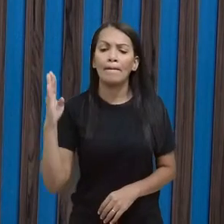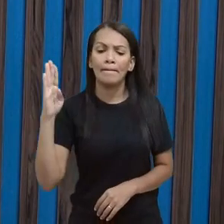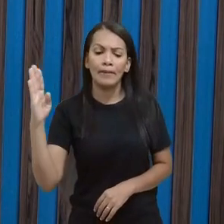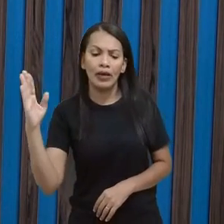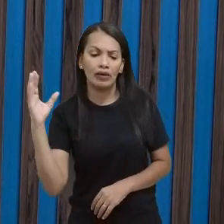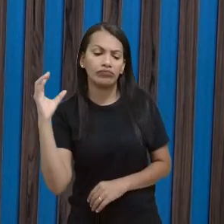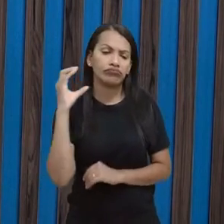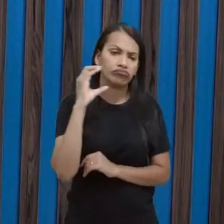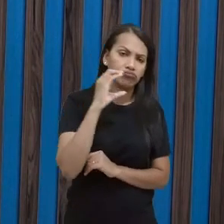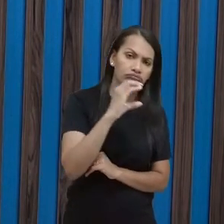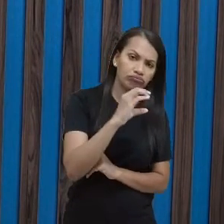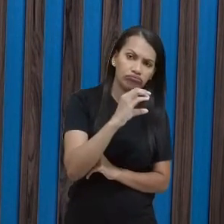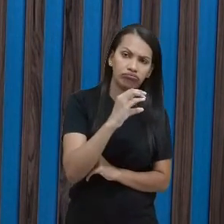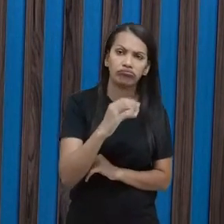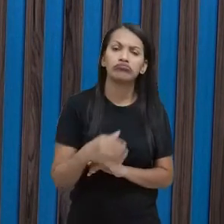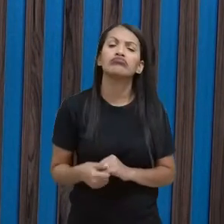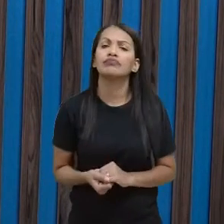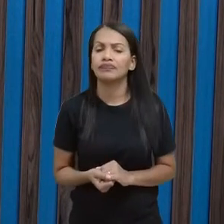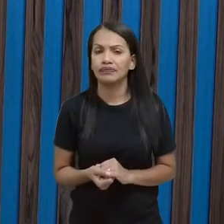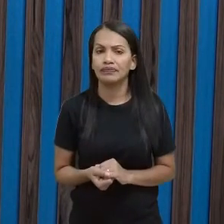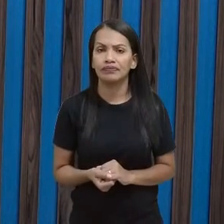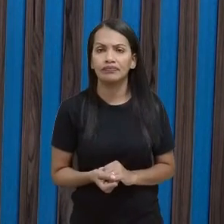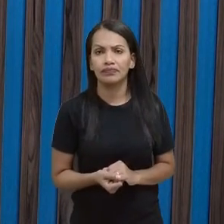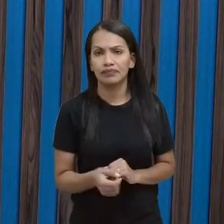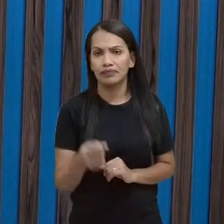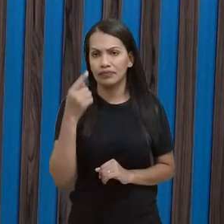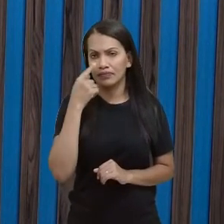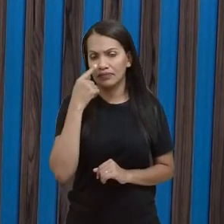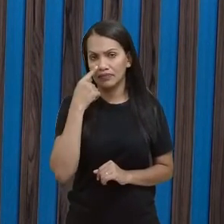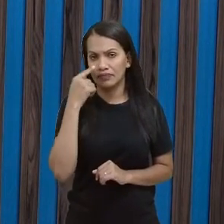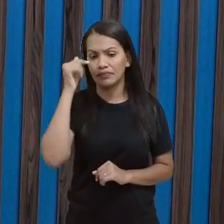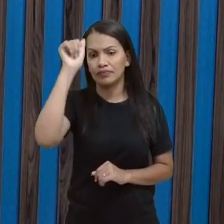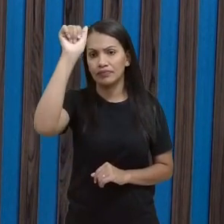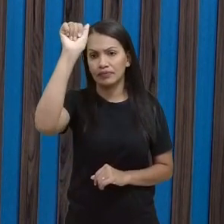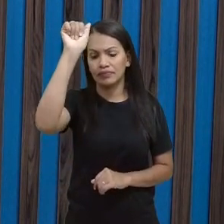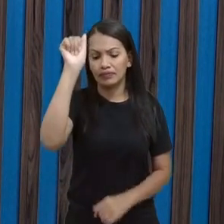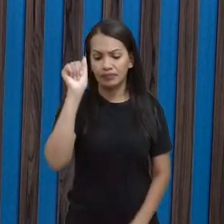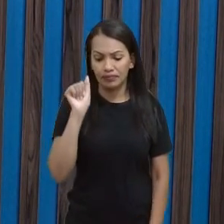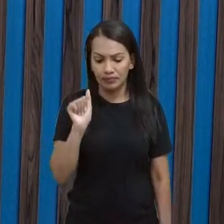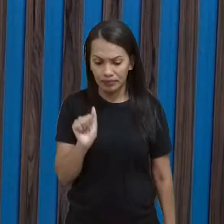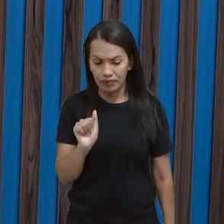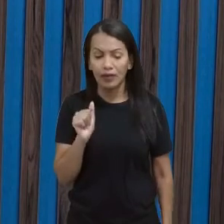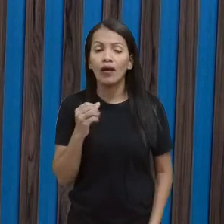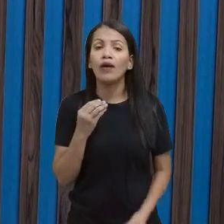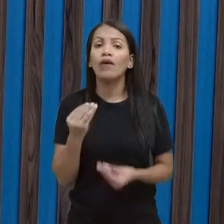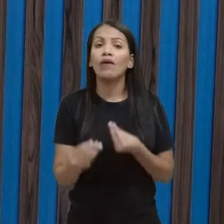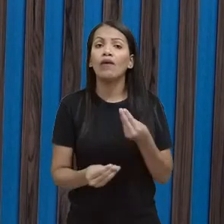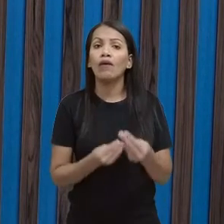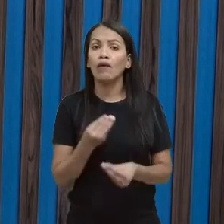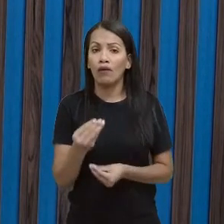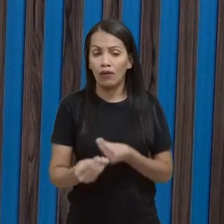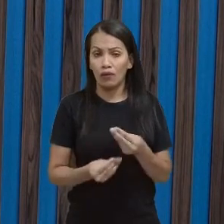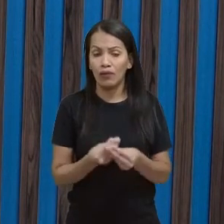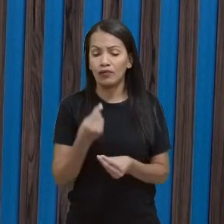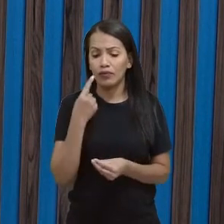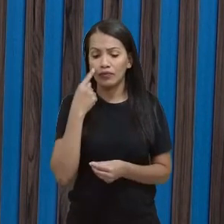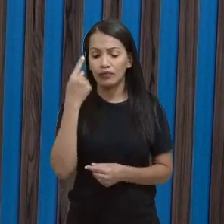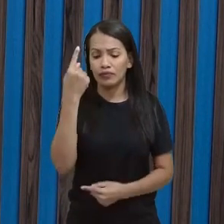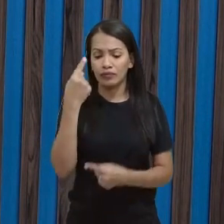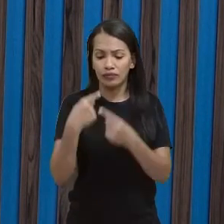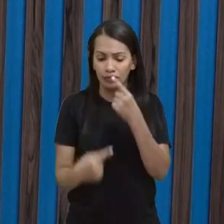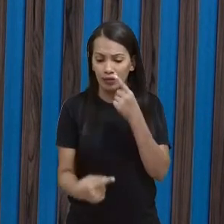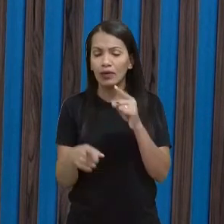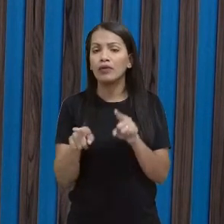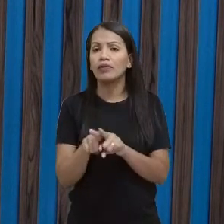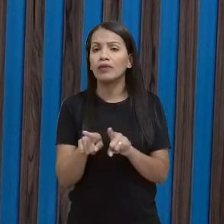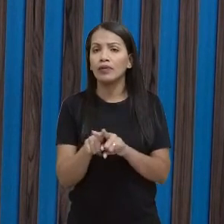C, ó. Um Czão aqui oposto a C. E um Azão aqui oposto a, que é como se fosse o oposto. E vai ter as